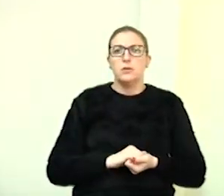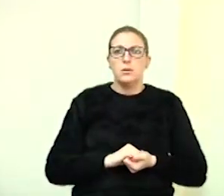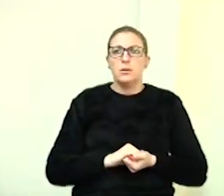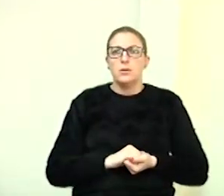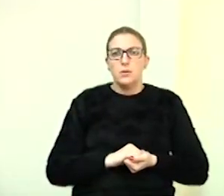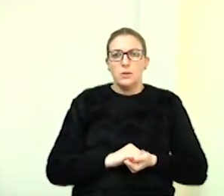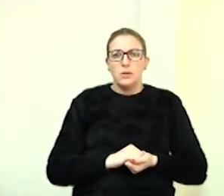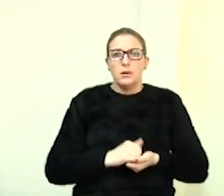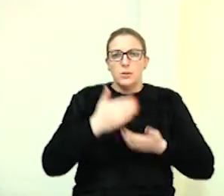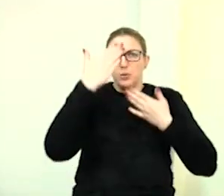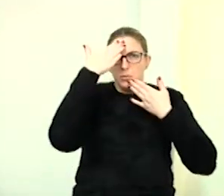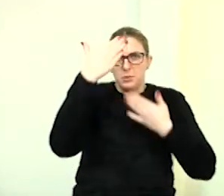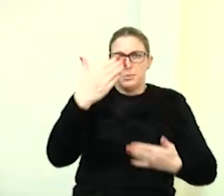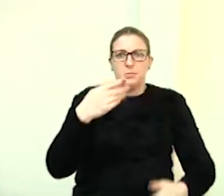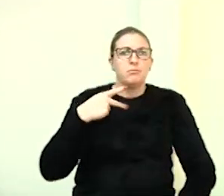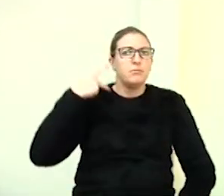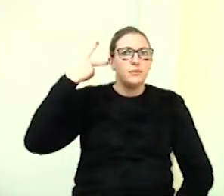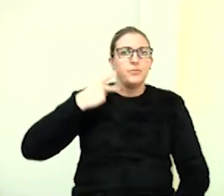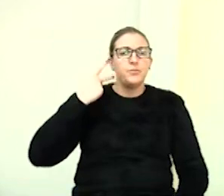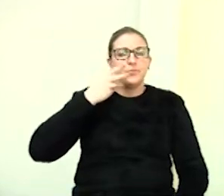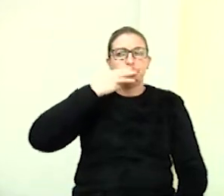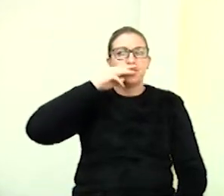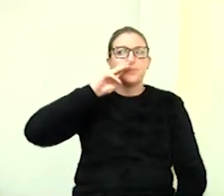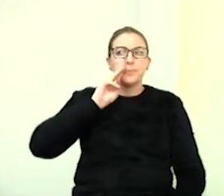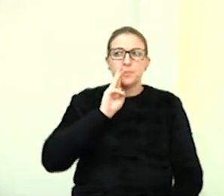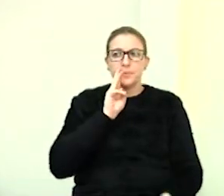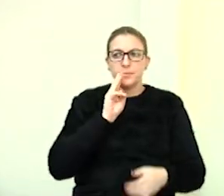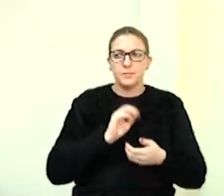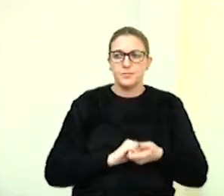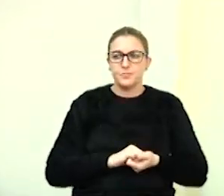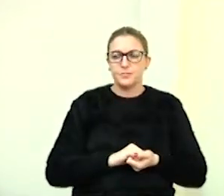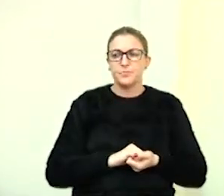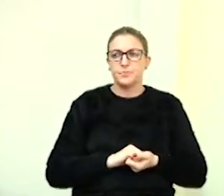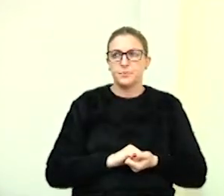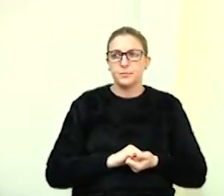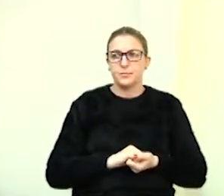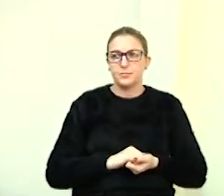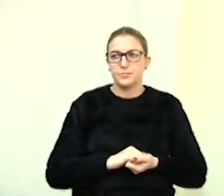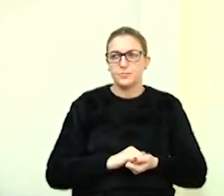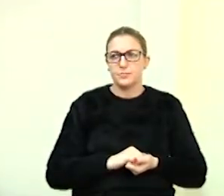Obrigado, vereador Mário. Devolvo os trabalhos à presidência.